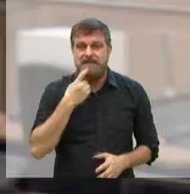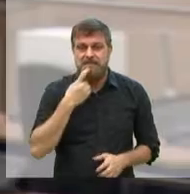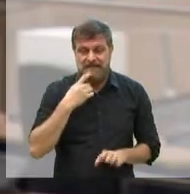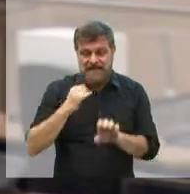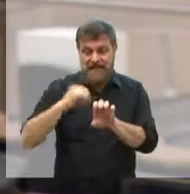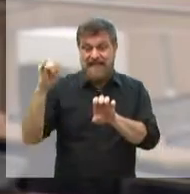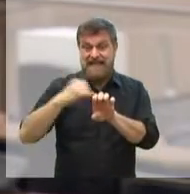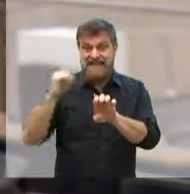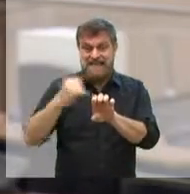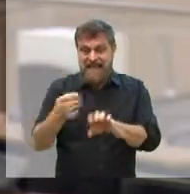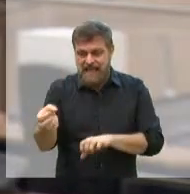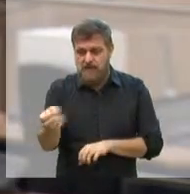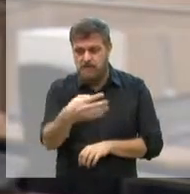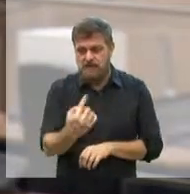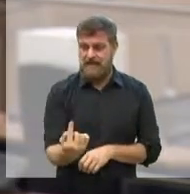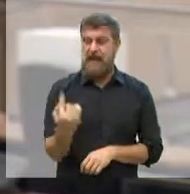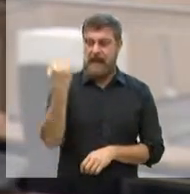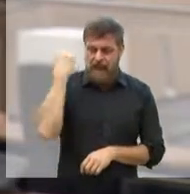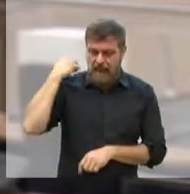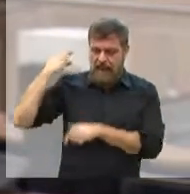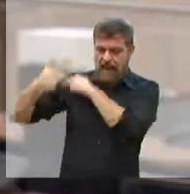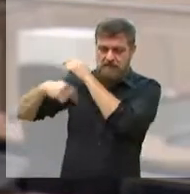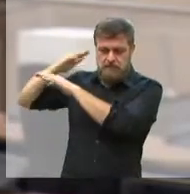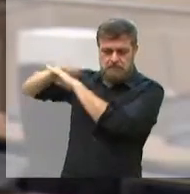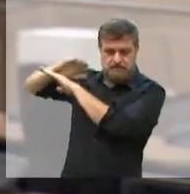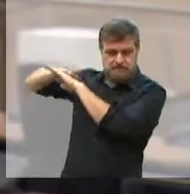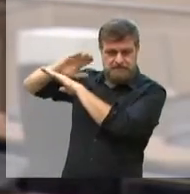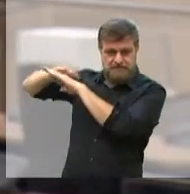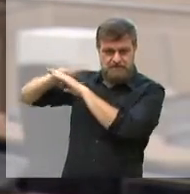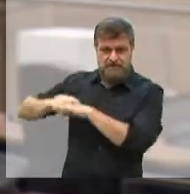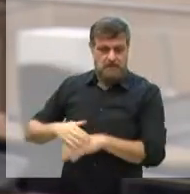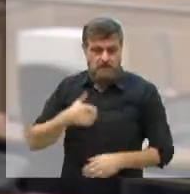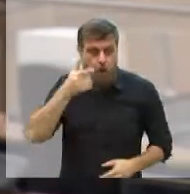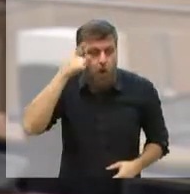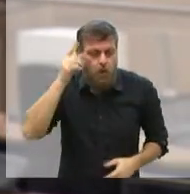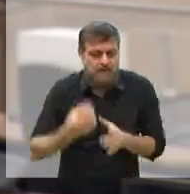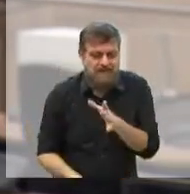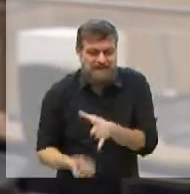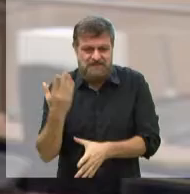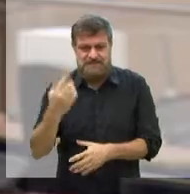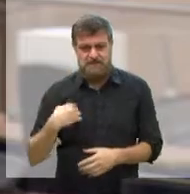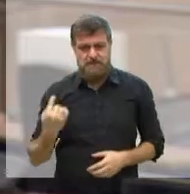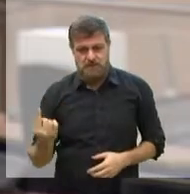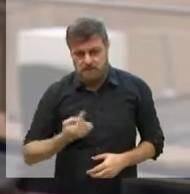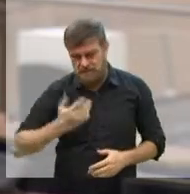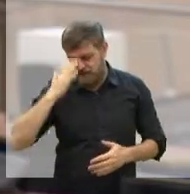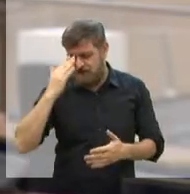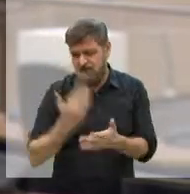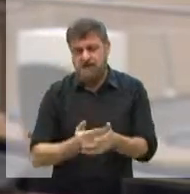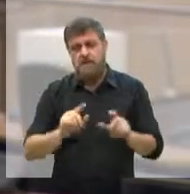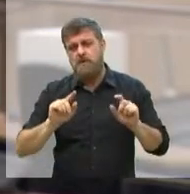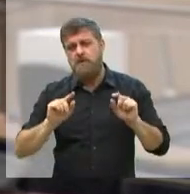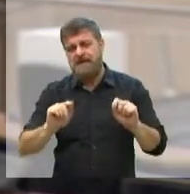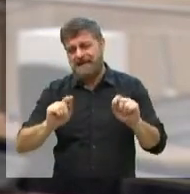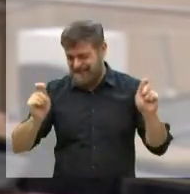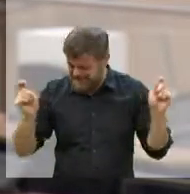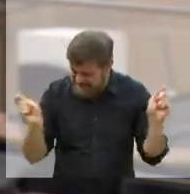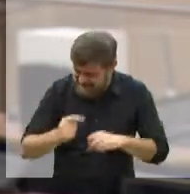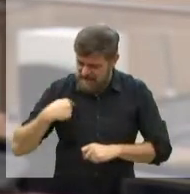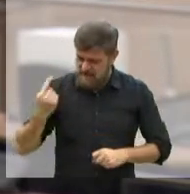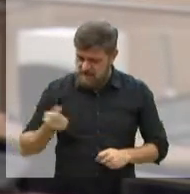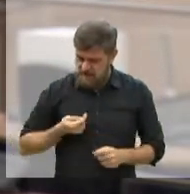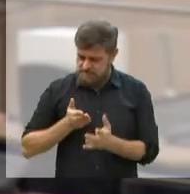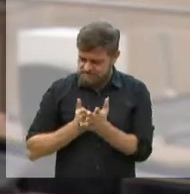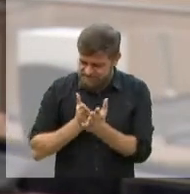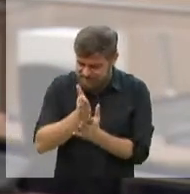um trabalho que foi feito lá atrás também, não foi resultado de ontem para hoje. E nós acreditamos que é possível nos mantermos